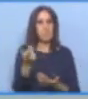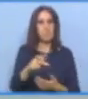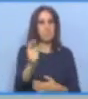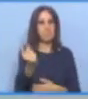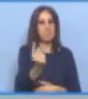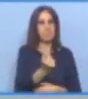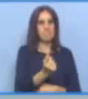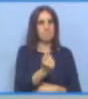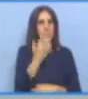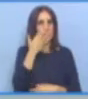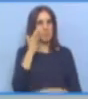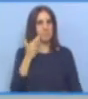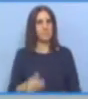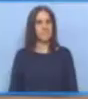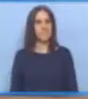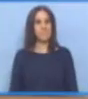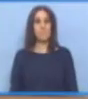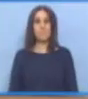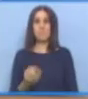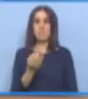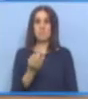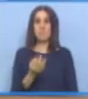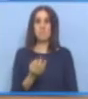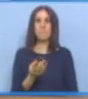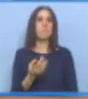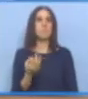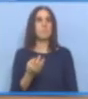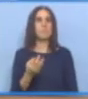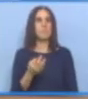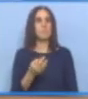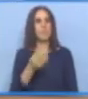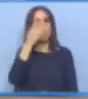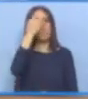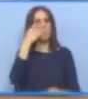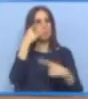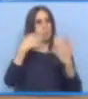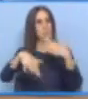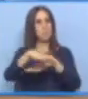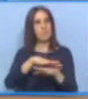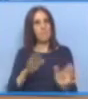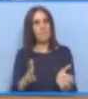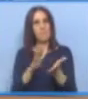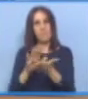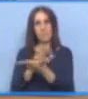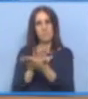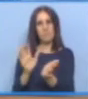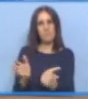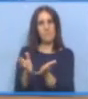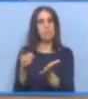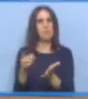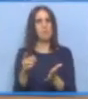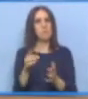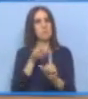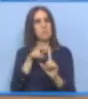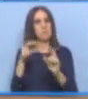chegada dos migrantes. Exatamente. Não só promover junto da opinião pública, junto dos mídia, uma